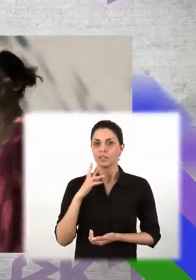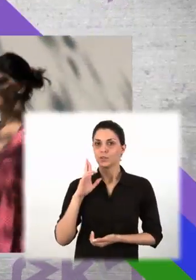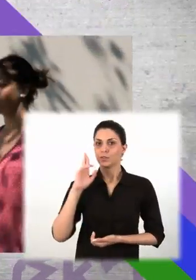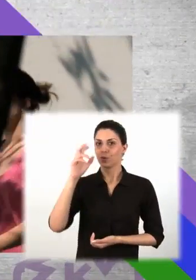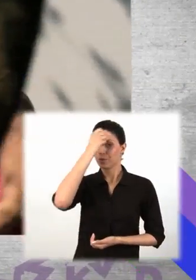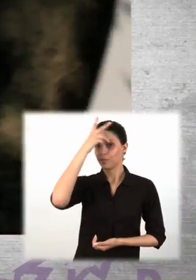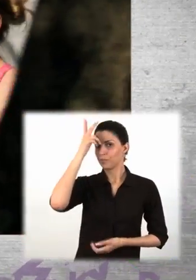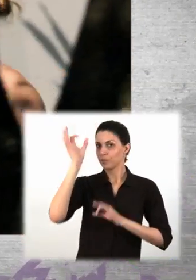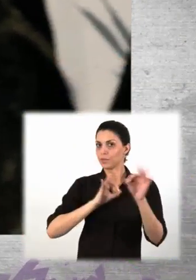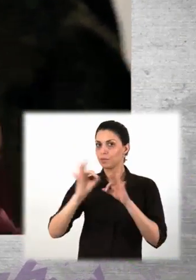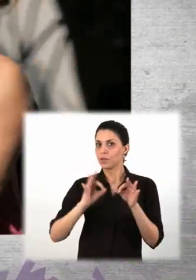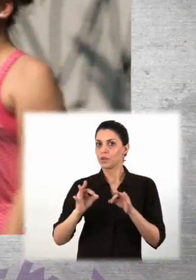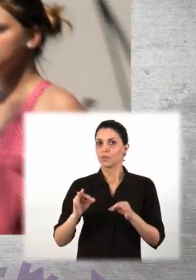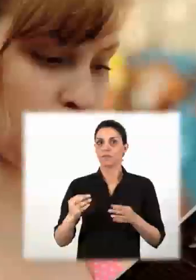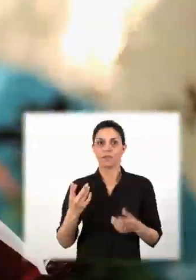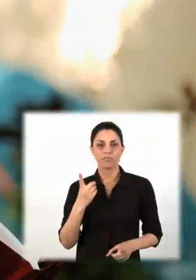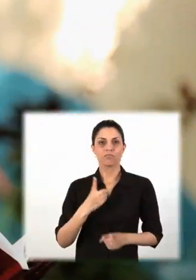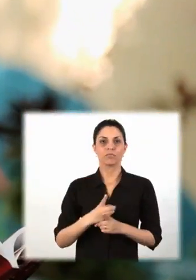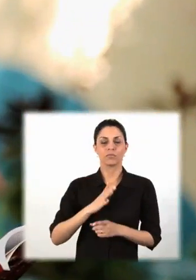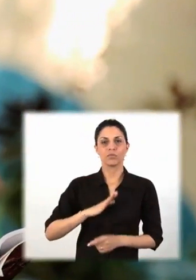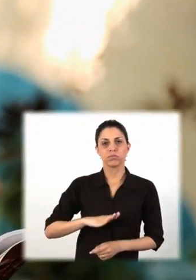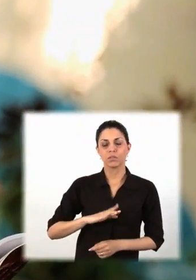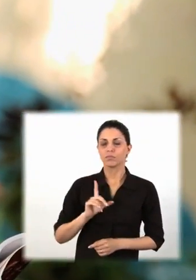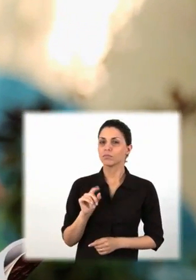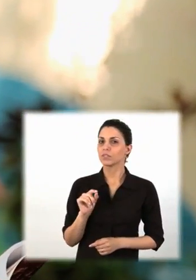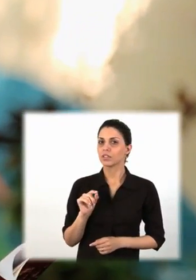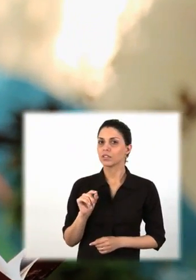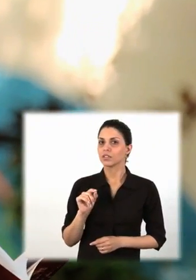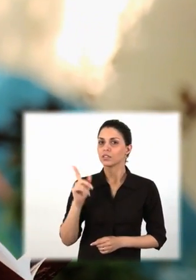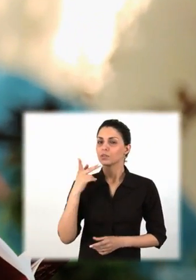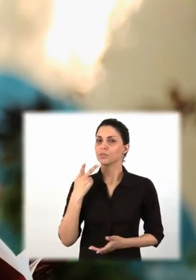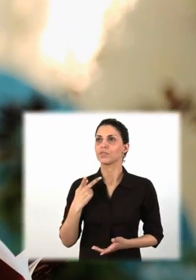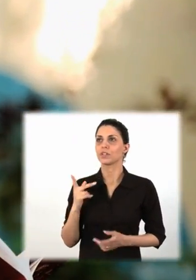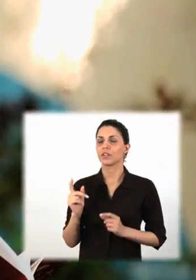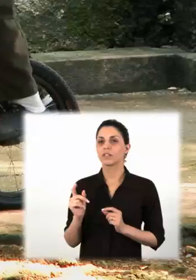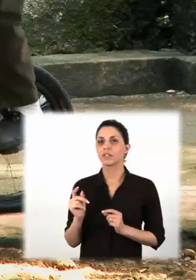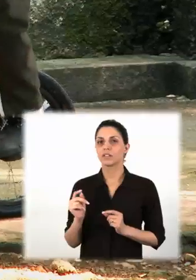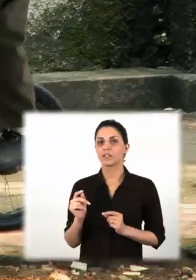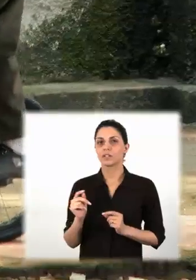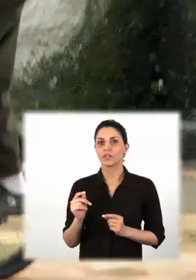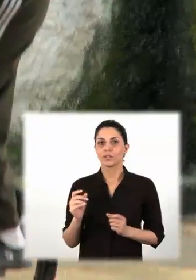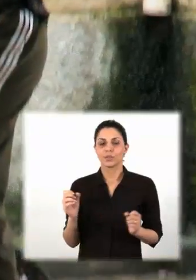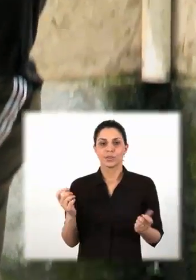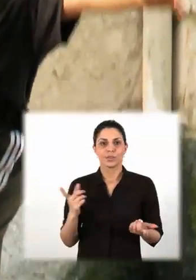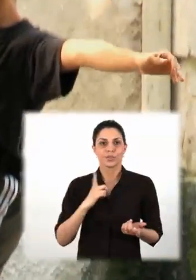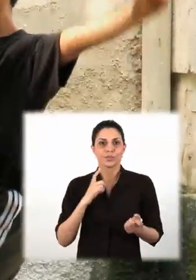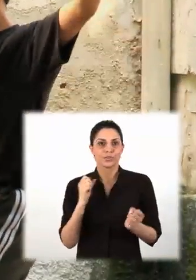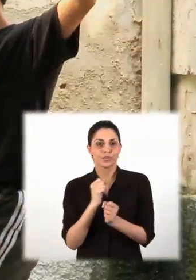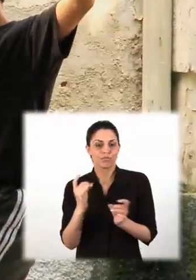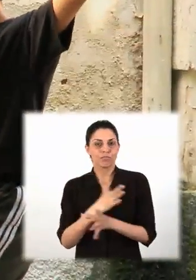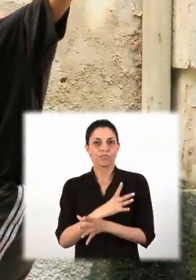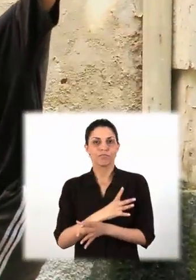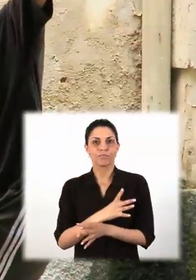Senhor prefeito, prepare-se para ter um grande desgosto. Quê? Não me diga que o primo está